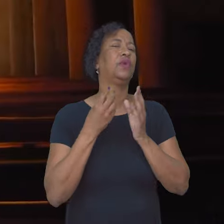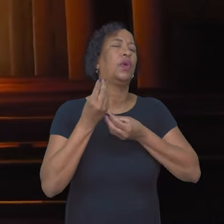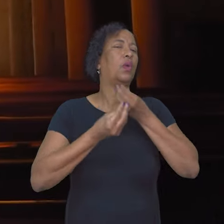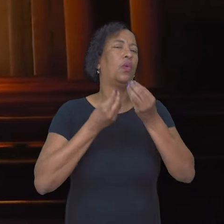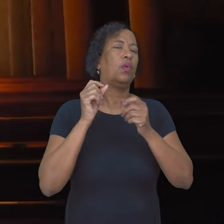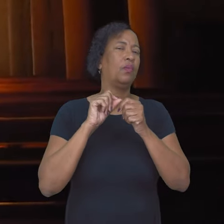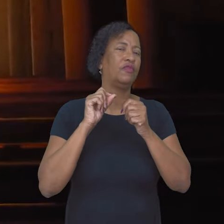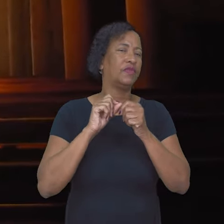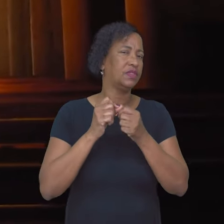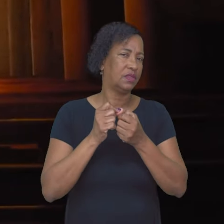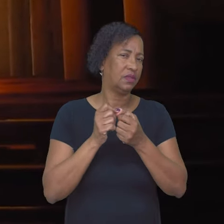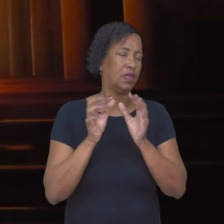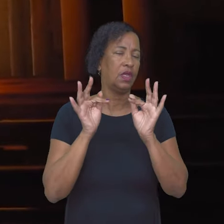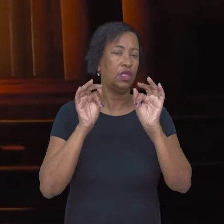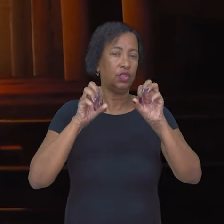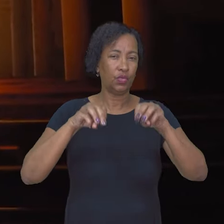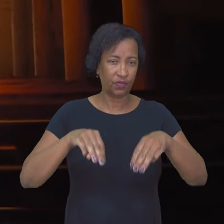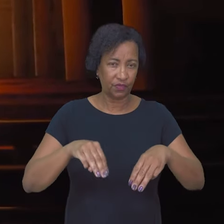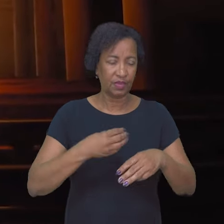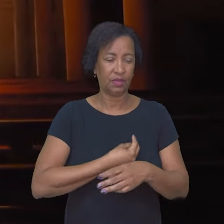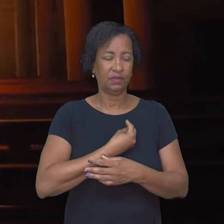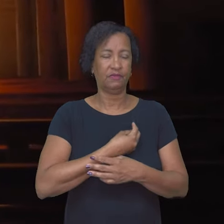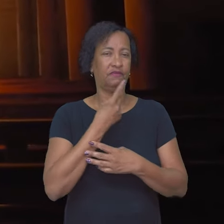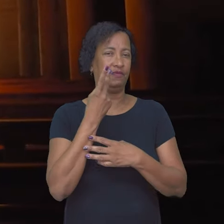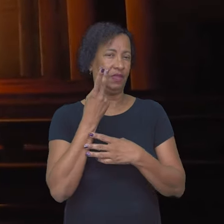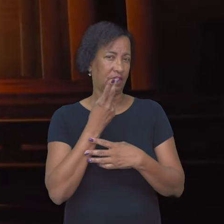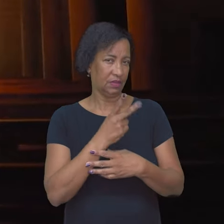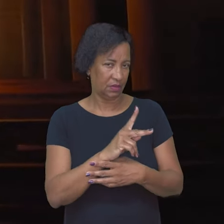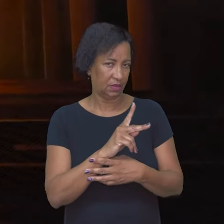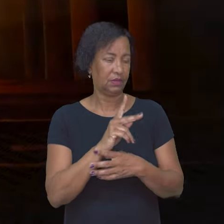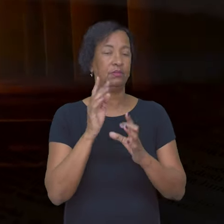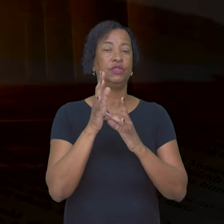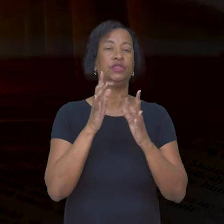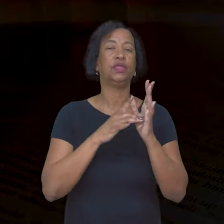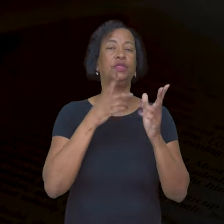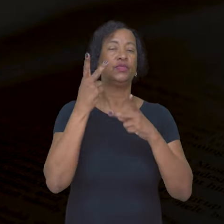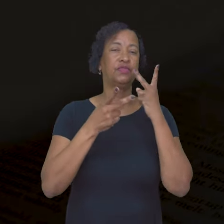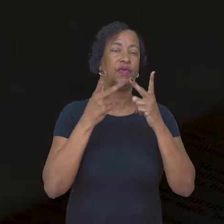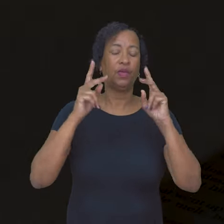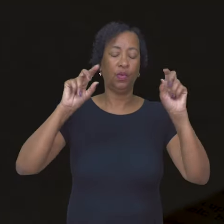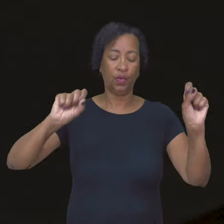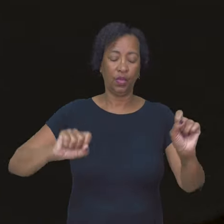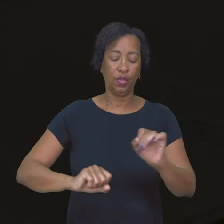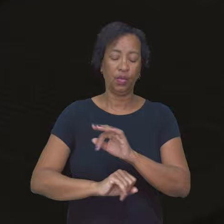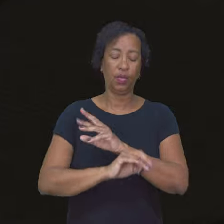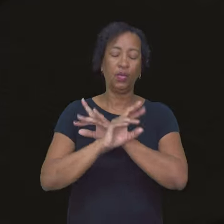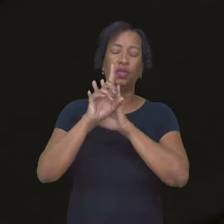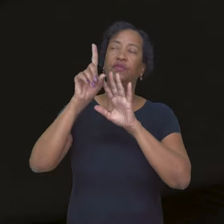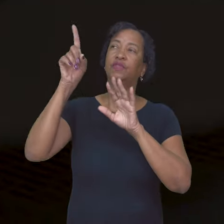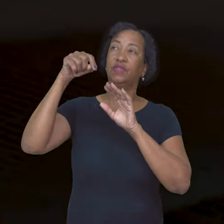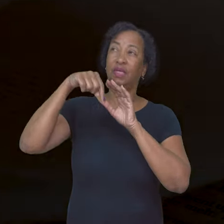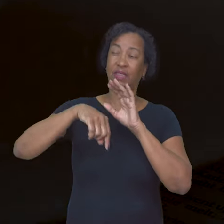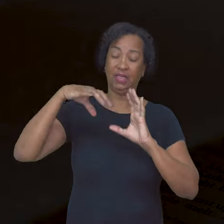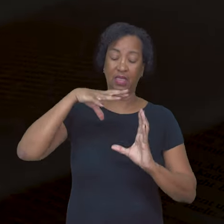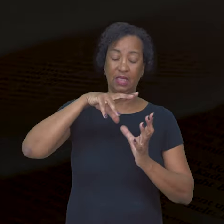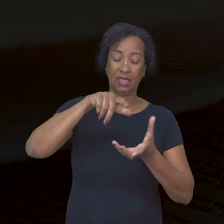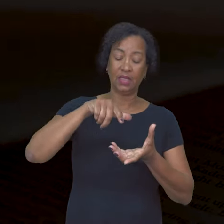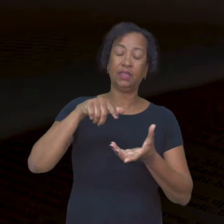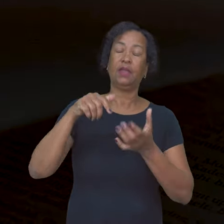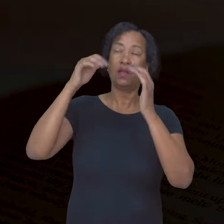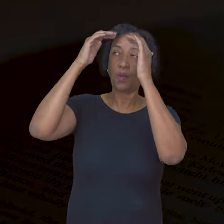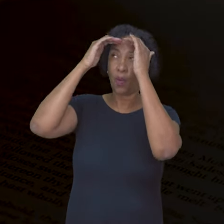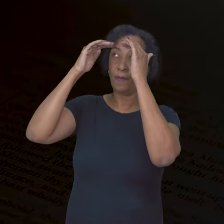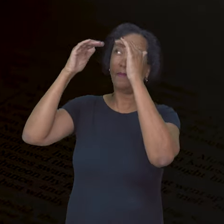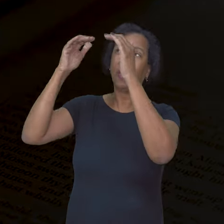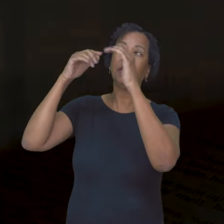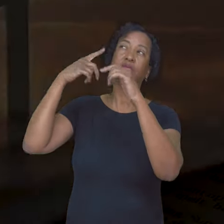isso no final da sua existência irrepreensível Jesus disse eu te glorifiquei na Terra completando a obra que